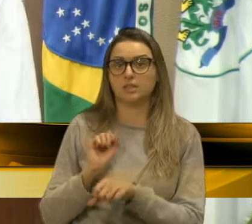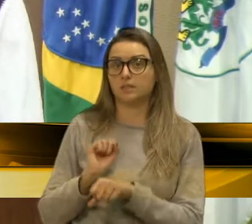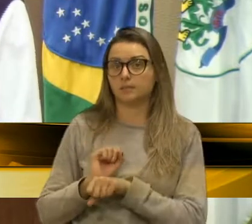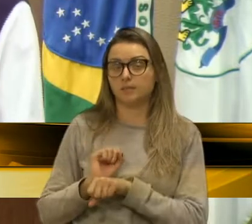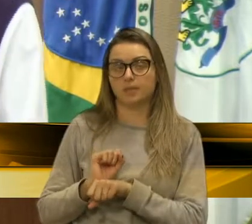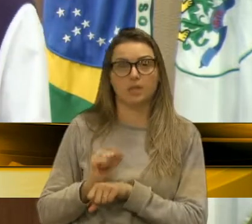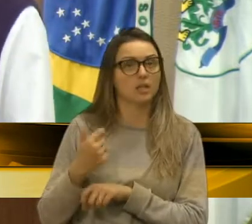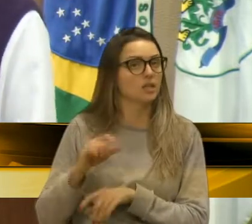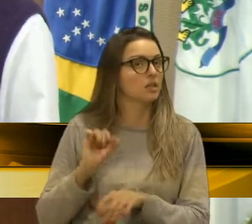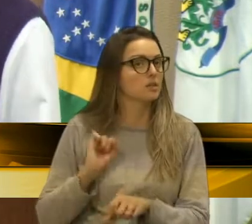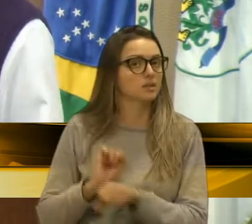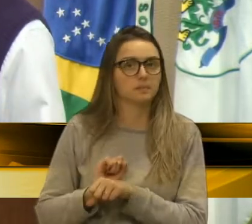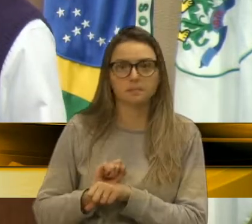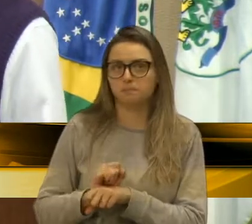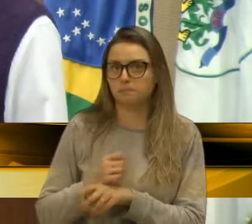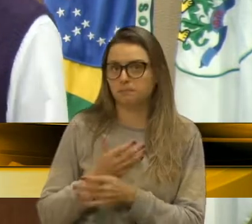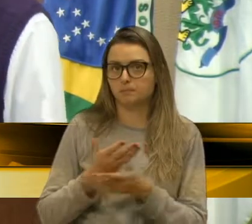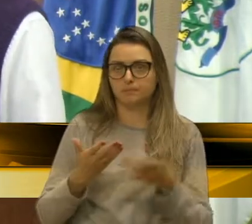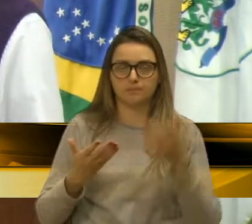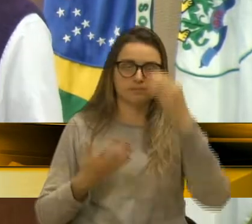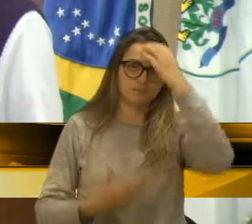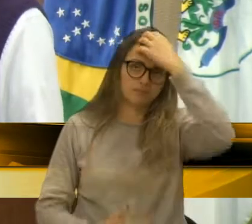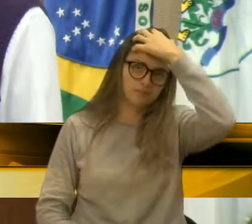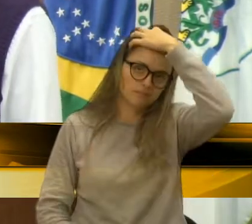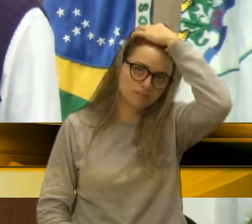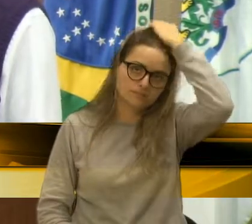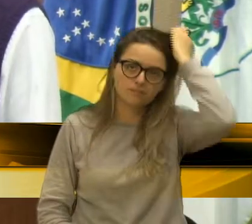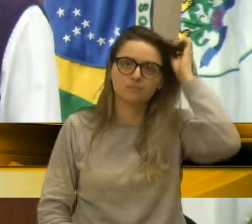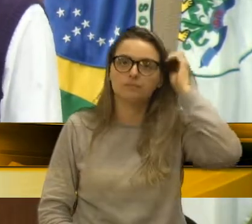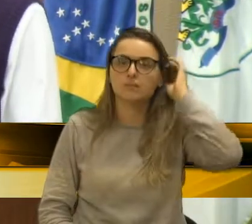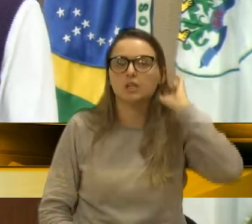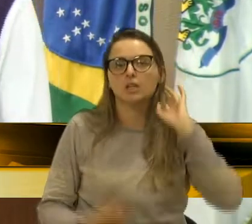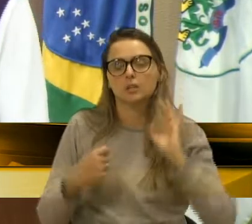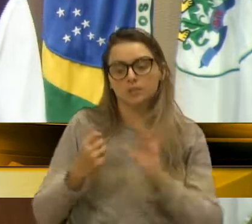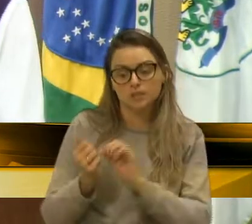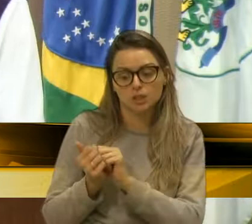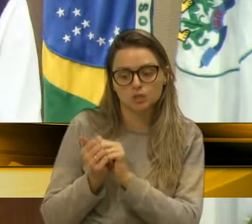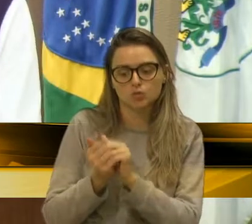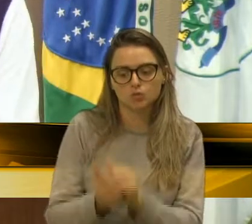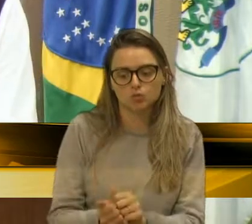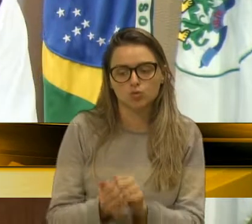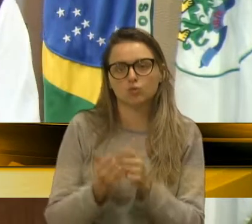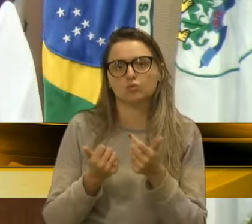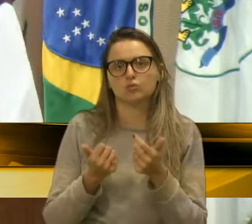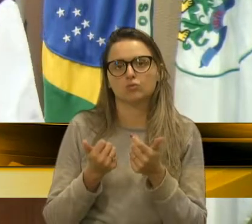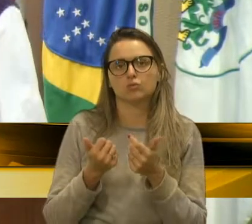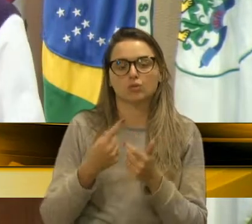Temos que, é isso aí, temos que começar a ver, temos que estar junto com nossos agentes, nós não